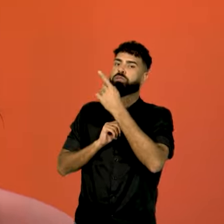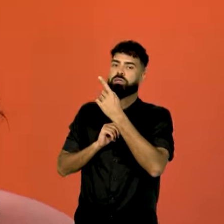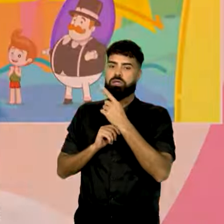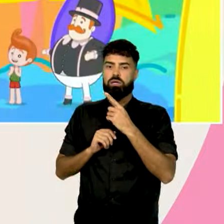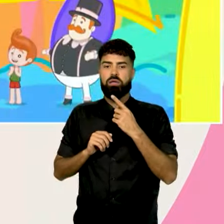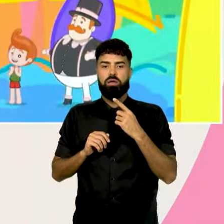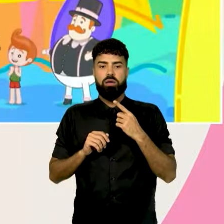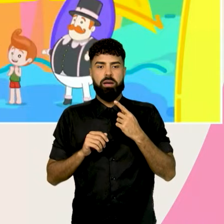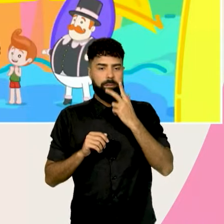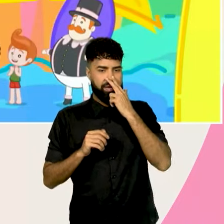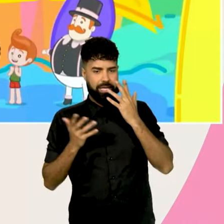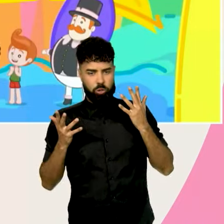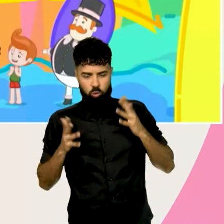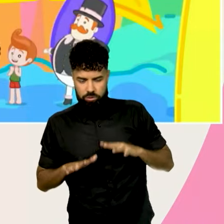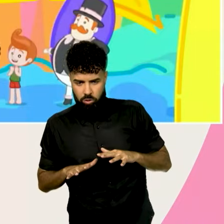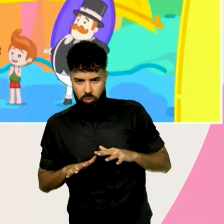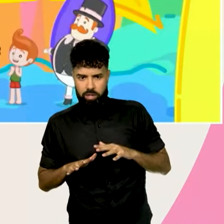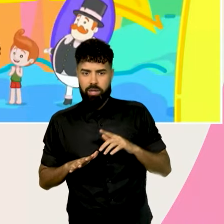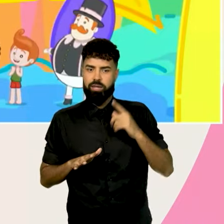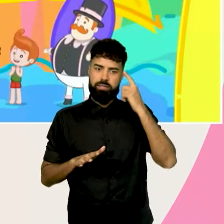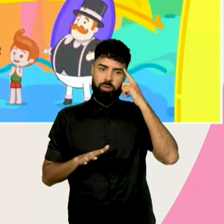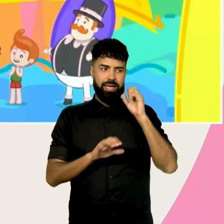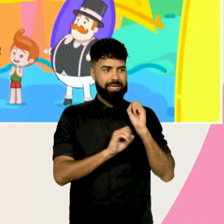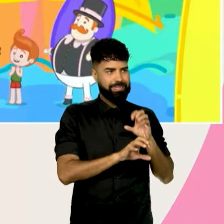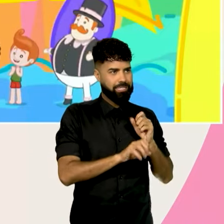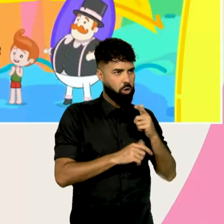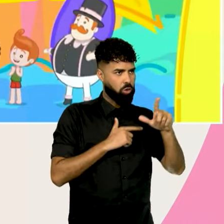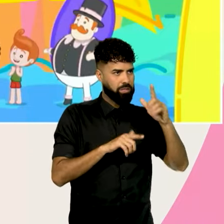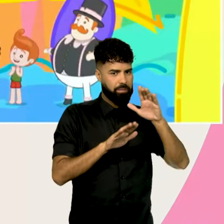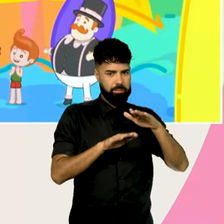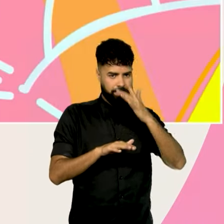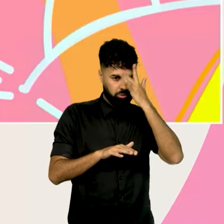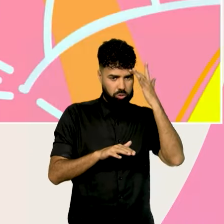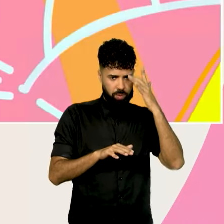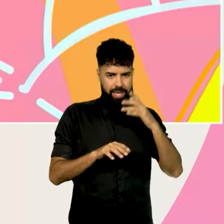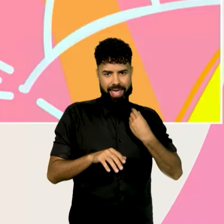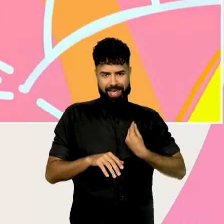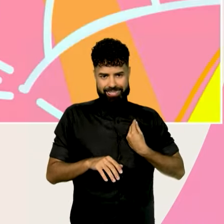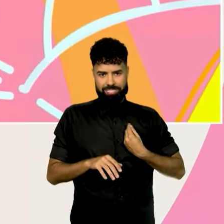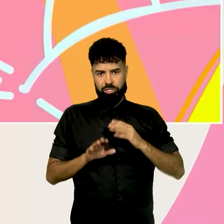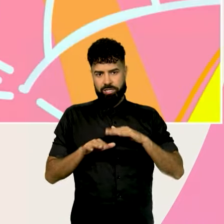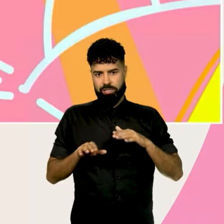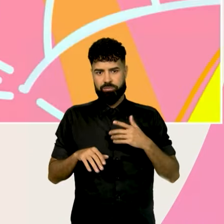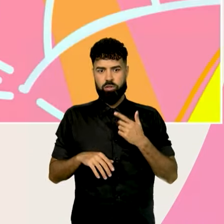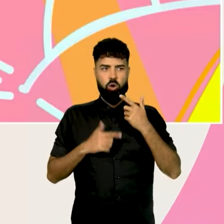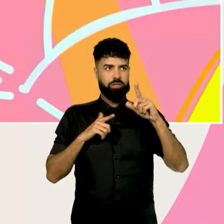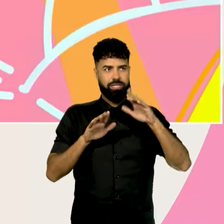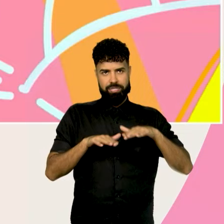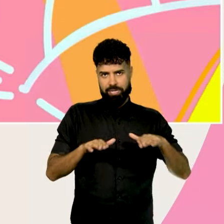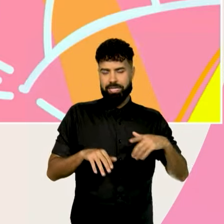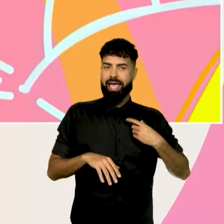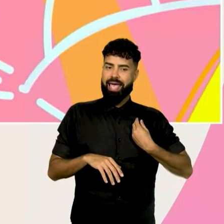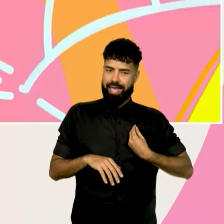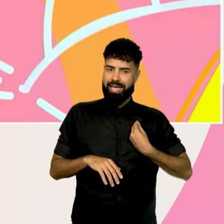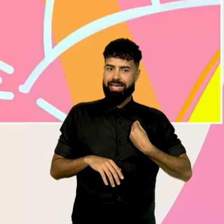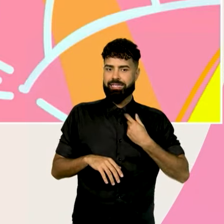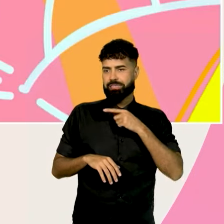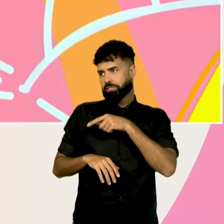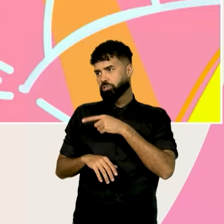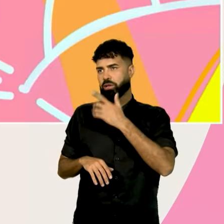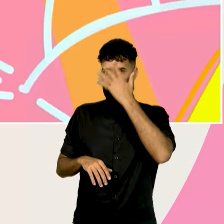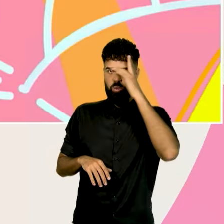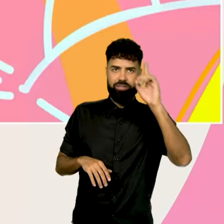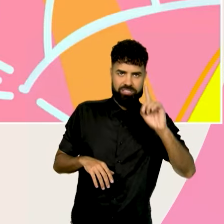não só... parte do pressuposto que você ensina as outras pessoas... Sim. Que existem crianças... Que as outras pessoas... As outras crianças que existem...